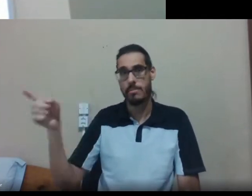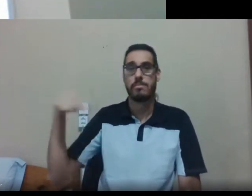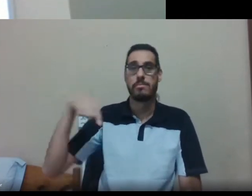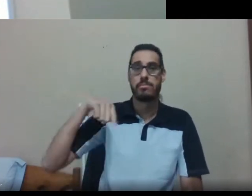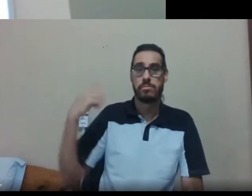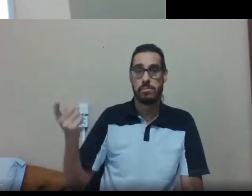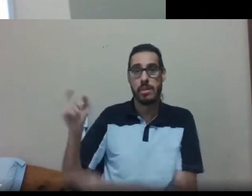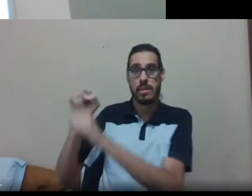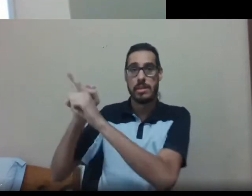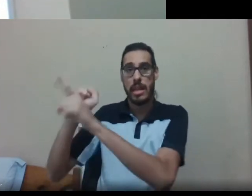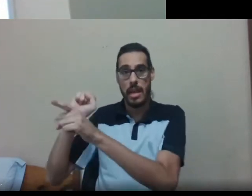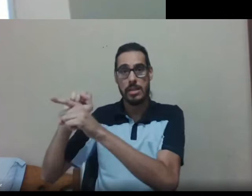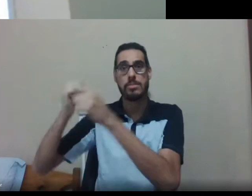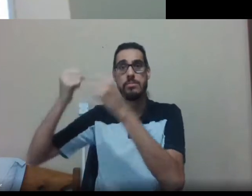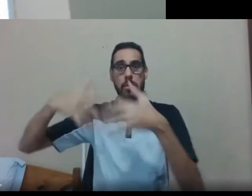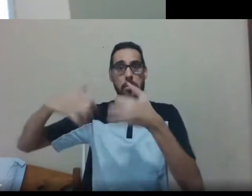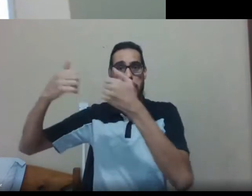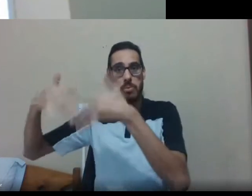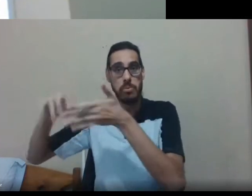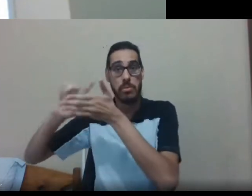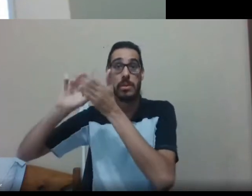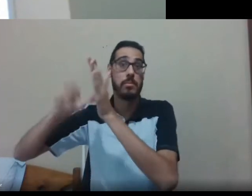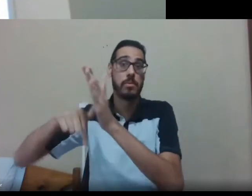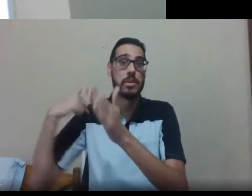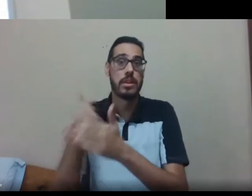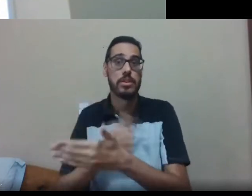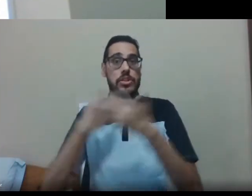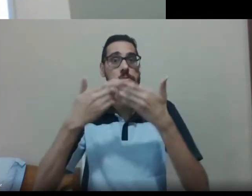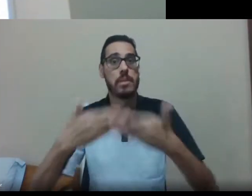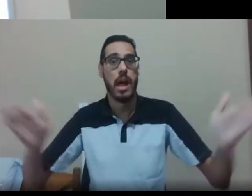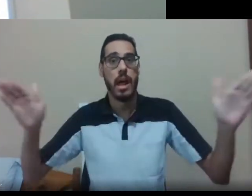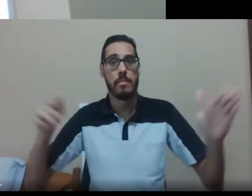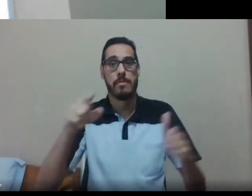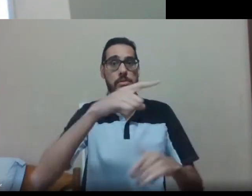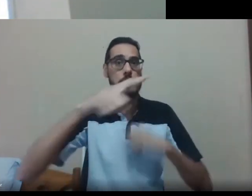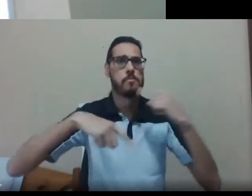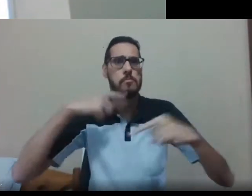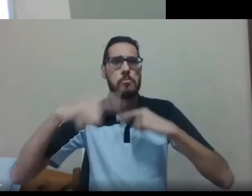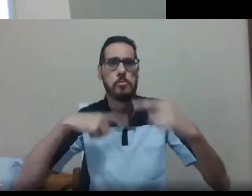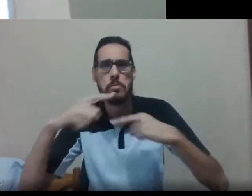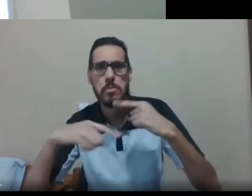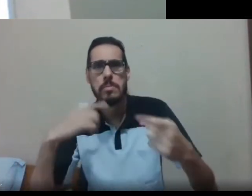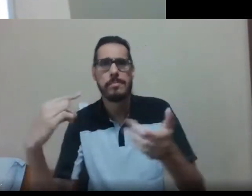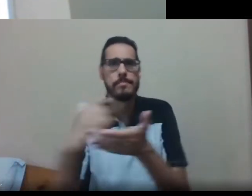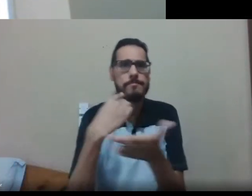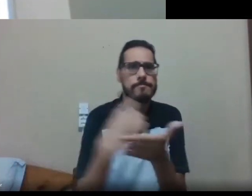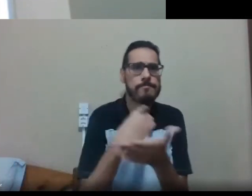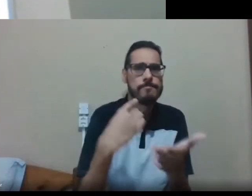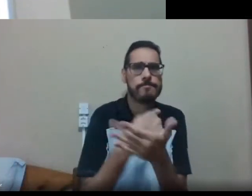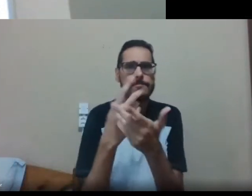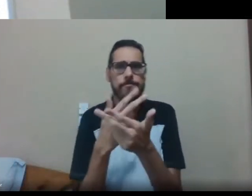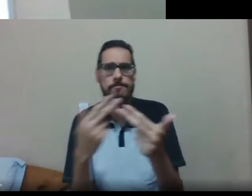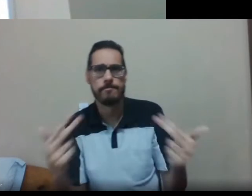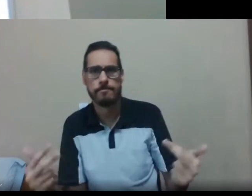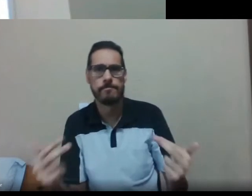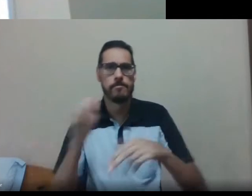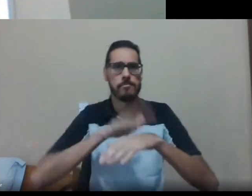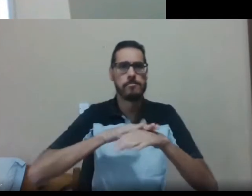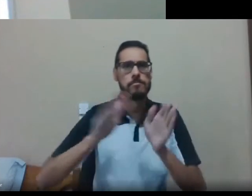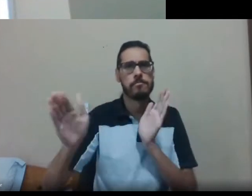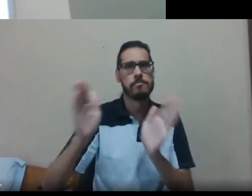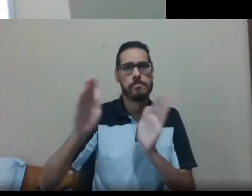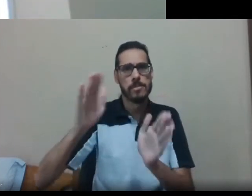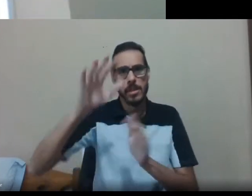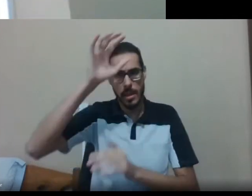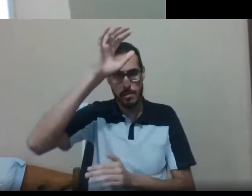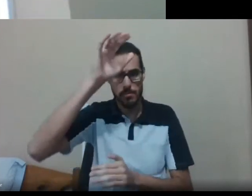as apresentações. E a professora Cláudia Gentili, que acho que está presente aqui também, depois vai fazer